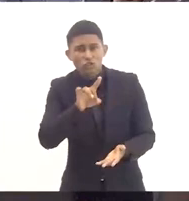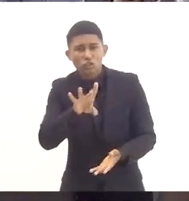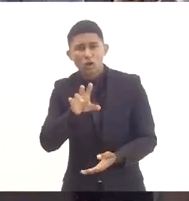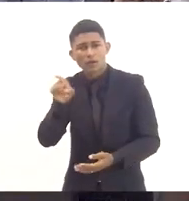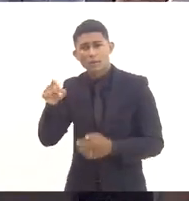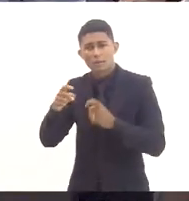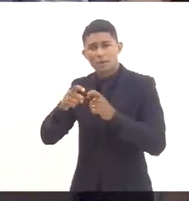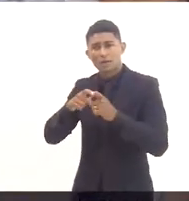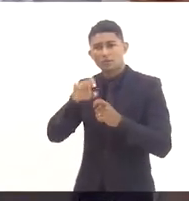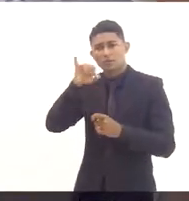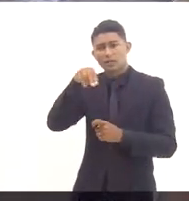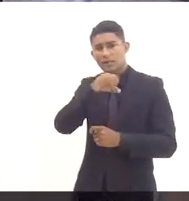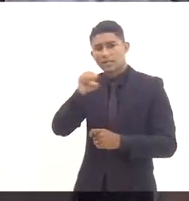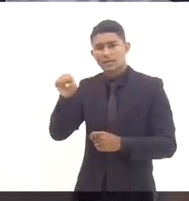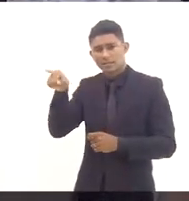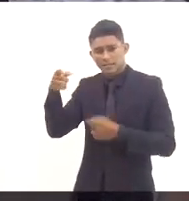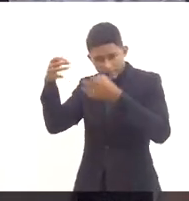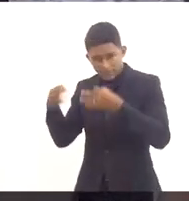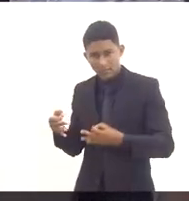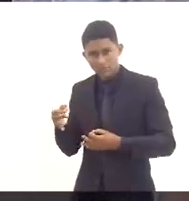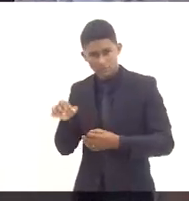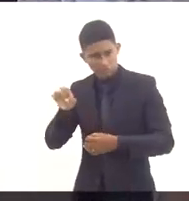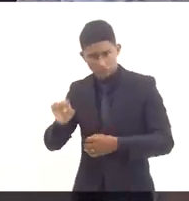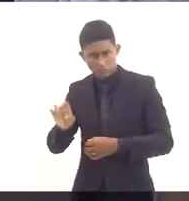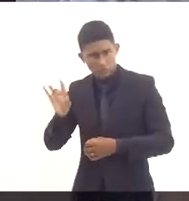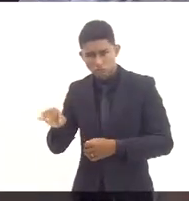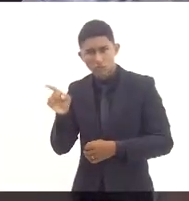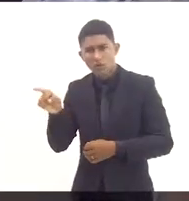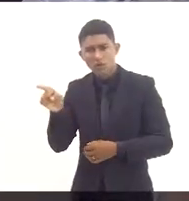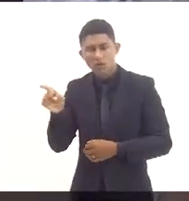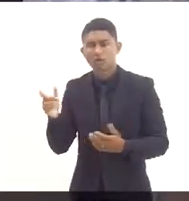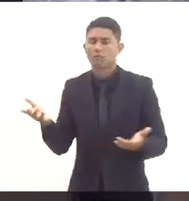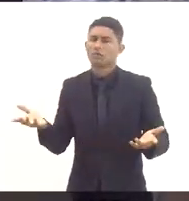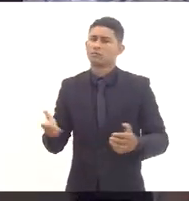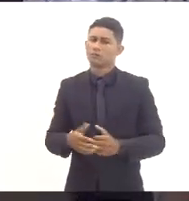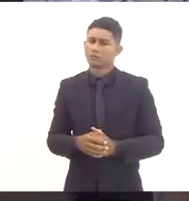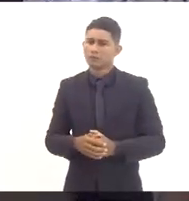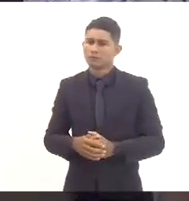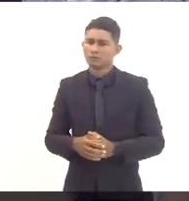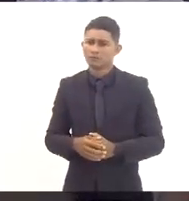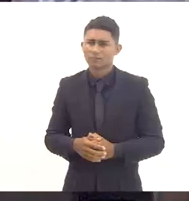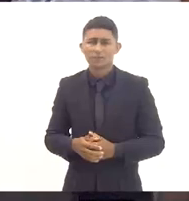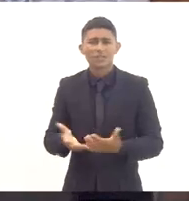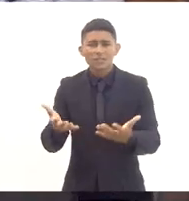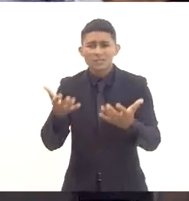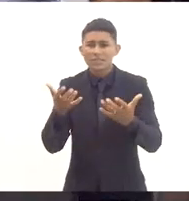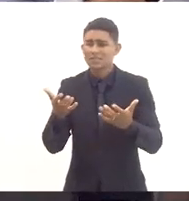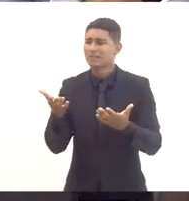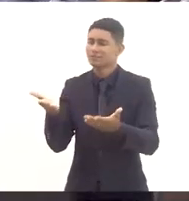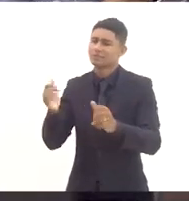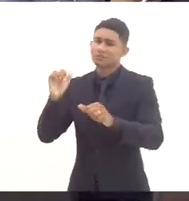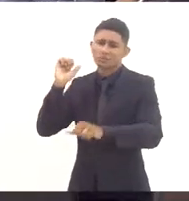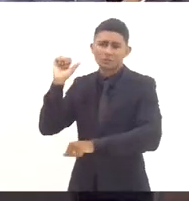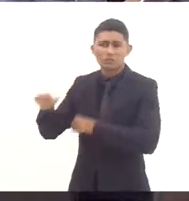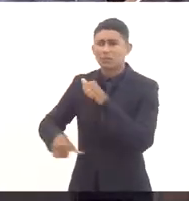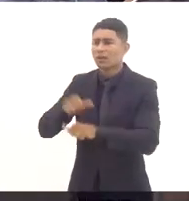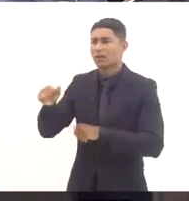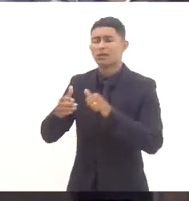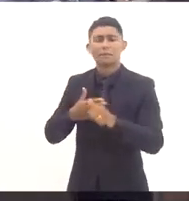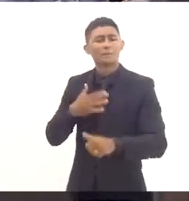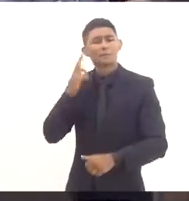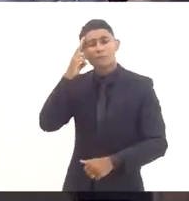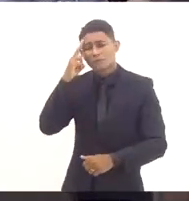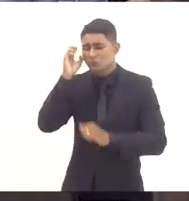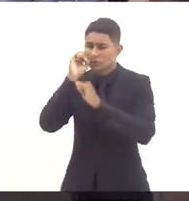que tá correto é eu queria muito que isso fosse mudado é o meu sonho eu vejo